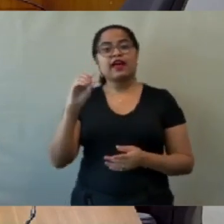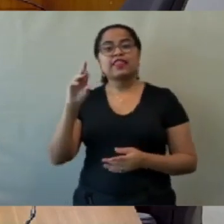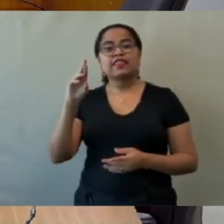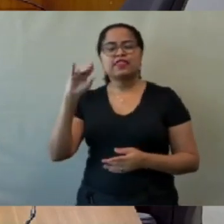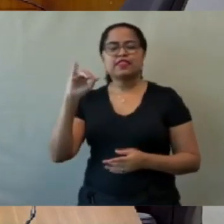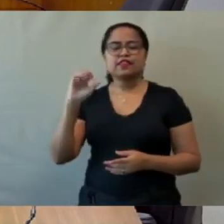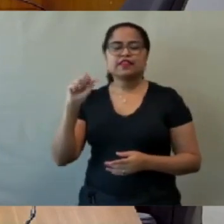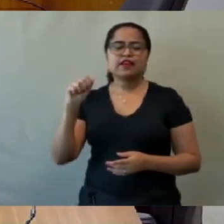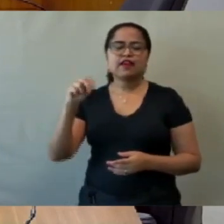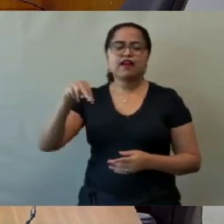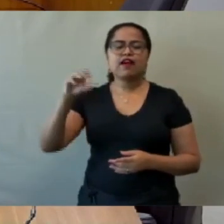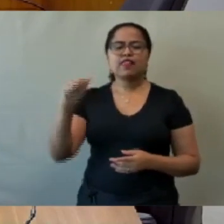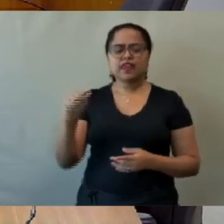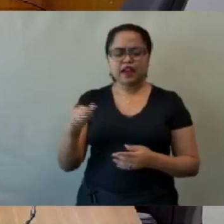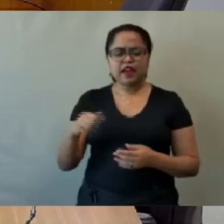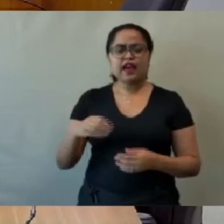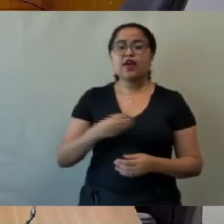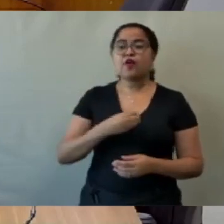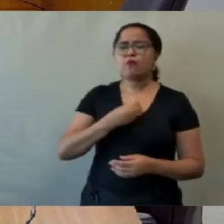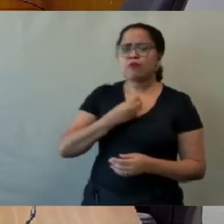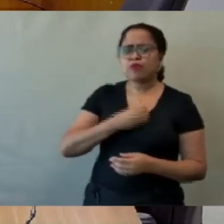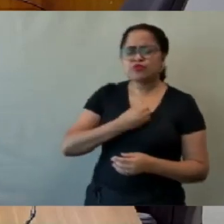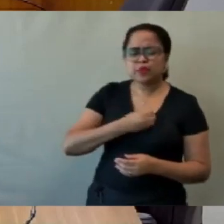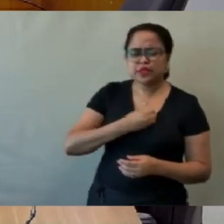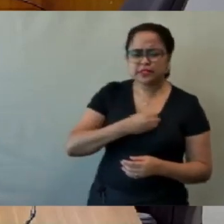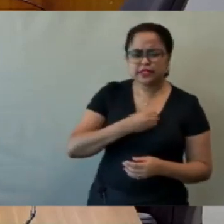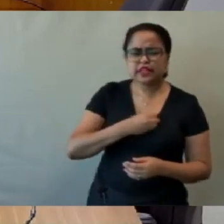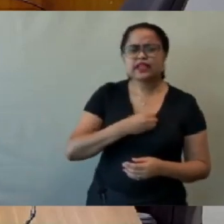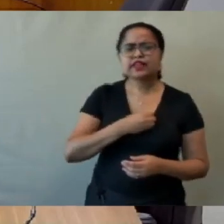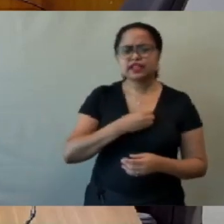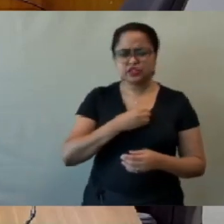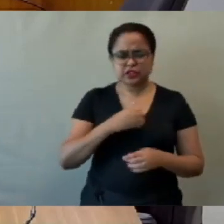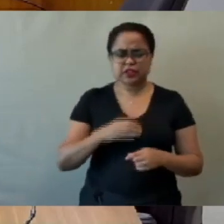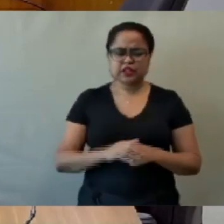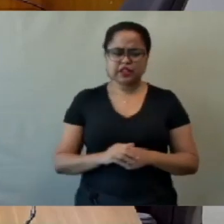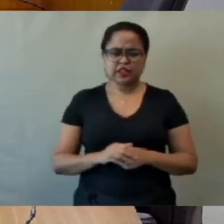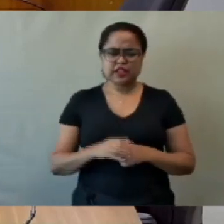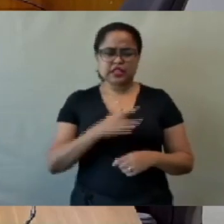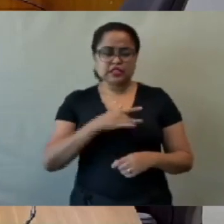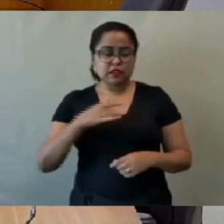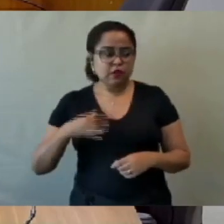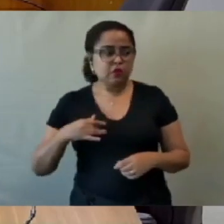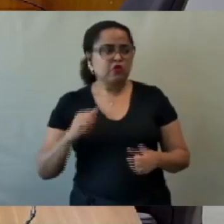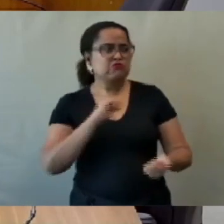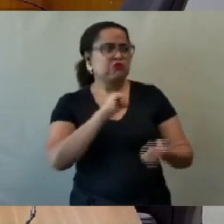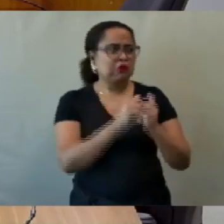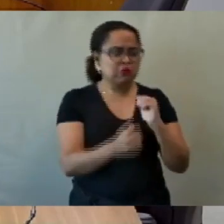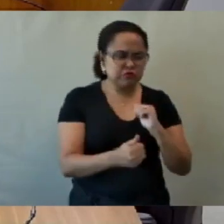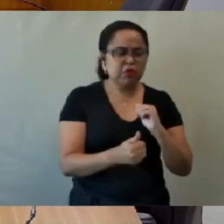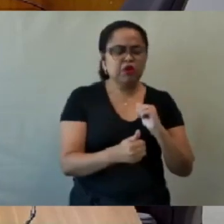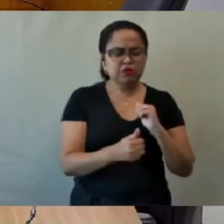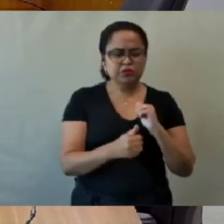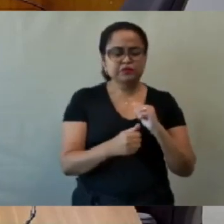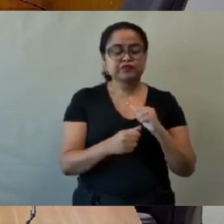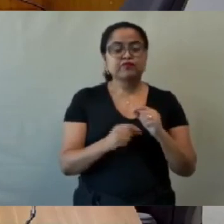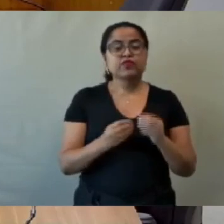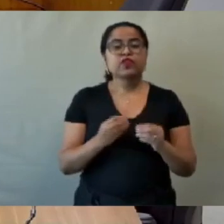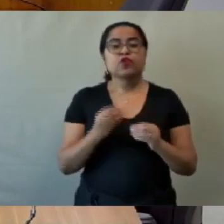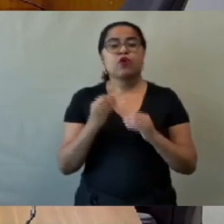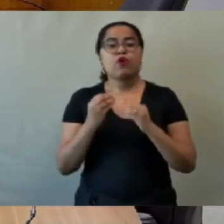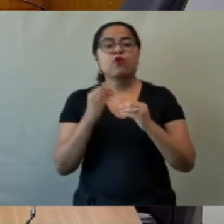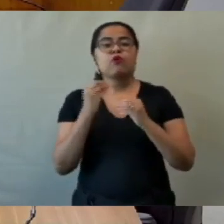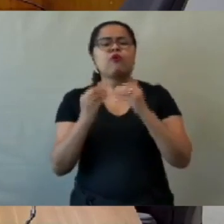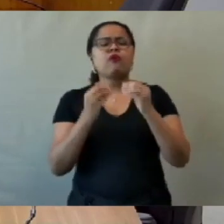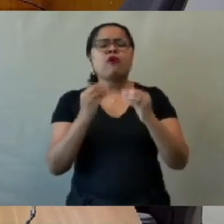relativas principalmente ao lazer, à saúde, ao esporte. Em votação, como vota a vereadora Marcela